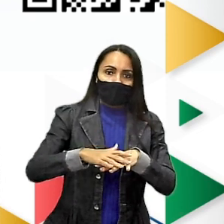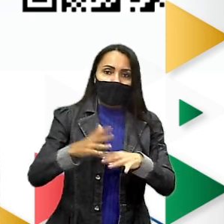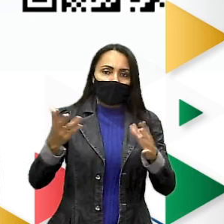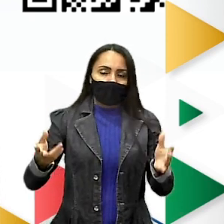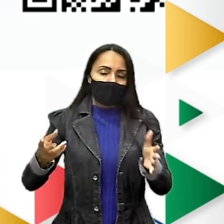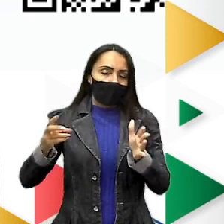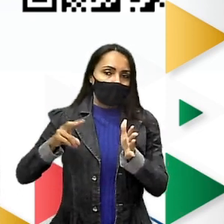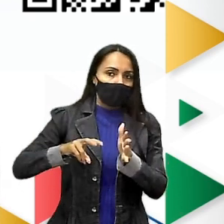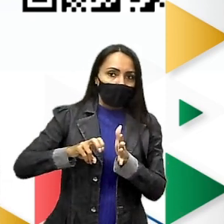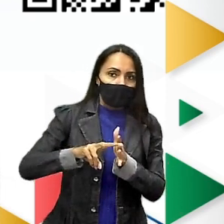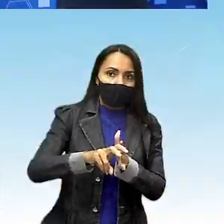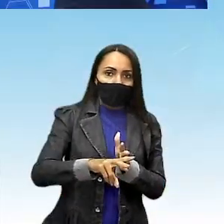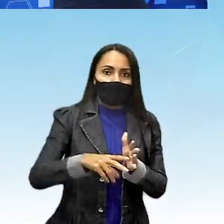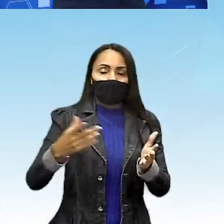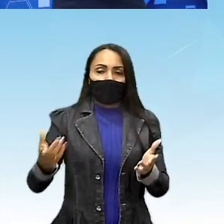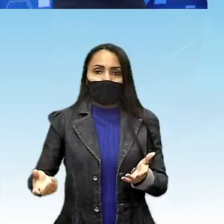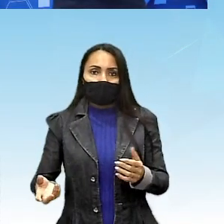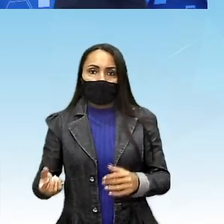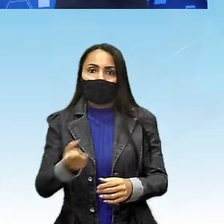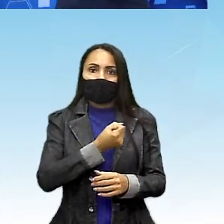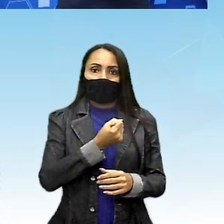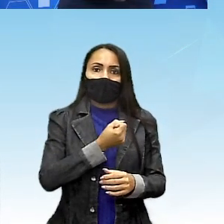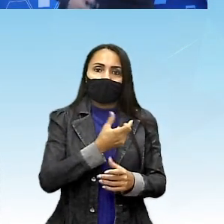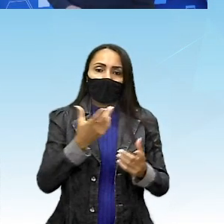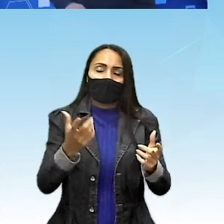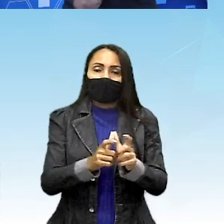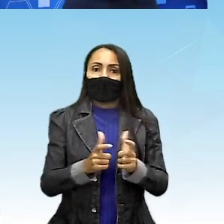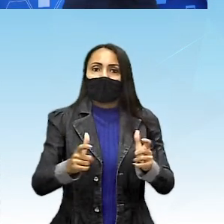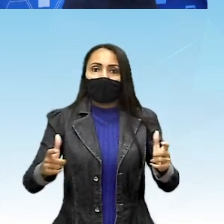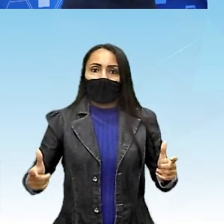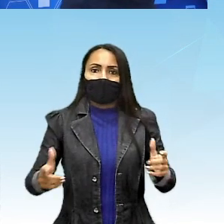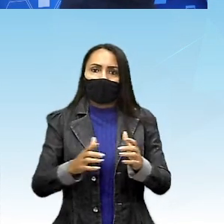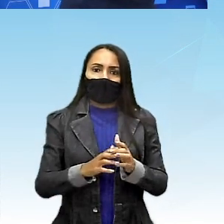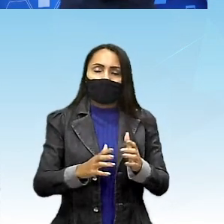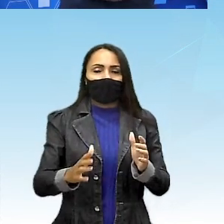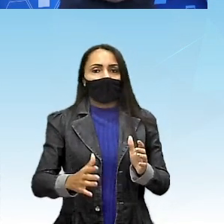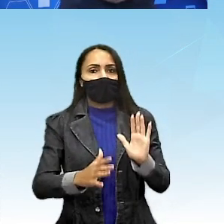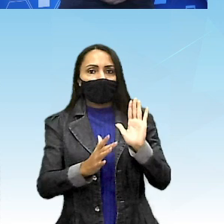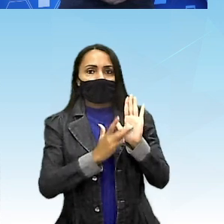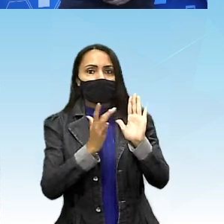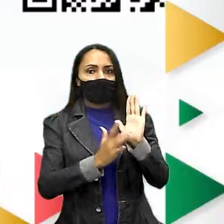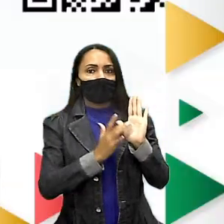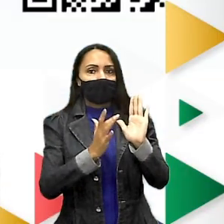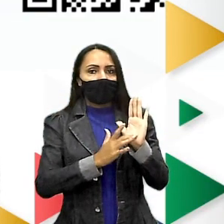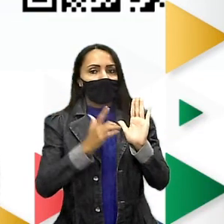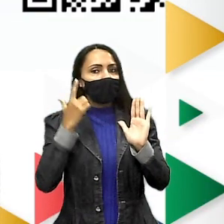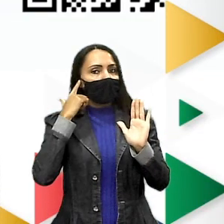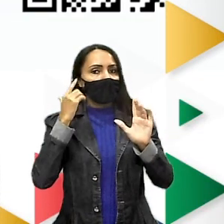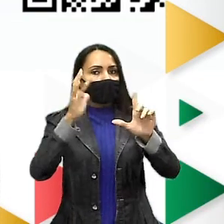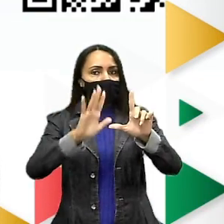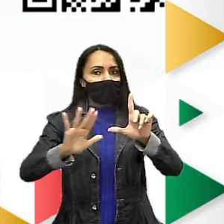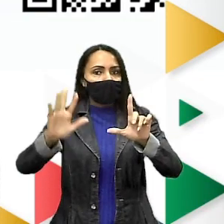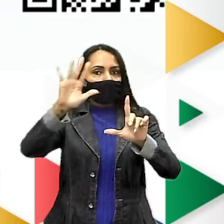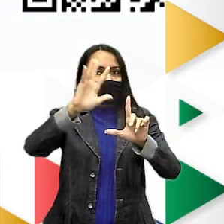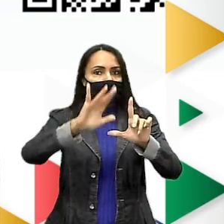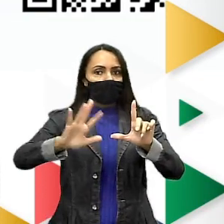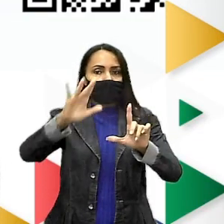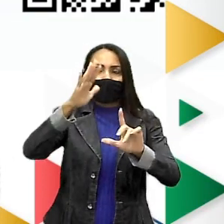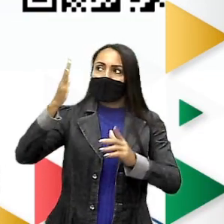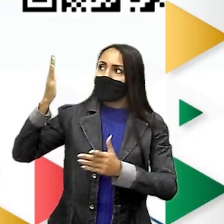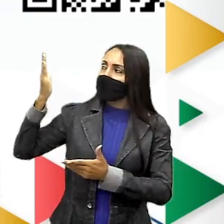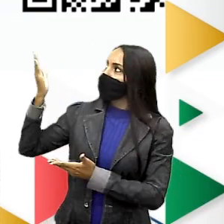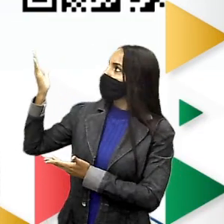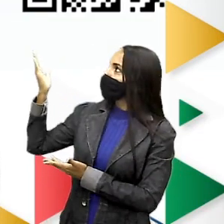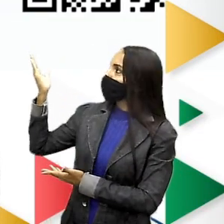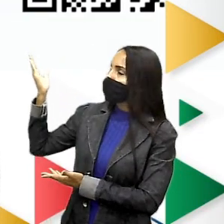bactérias ou números extremamente grandes, aponta a câmera do teu celular para esse QR Code que está aí na tua tela.